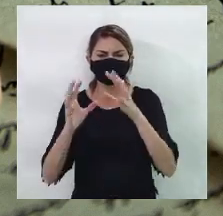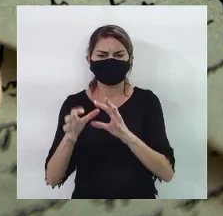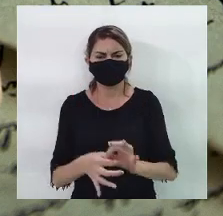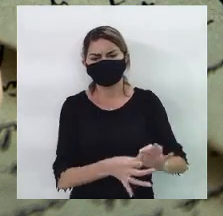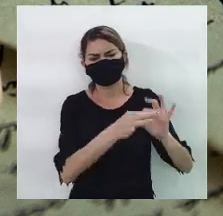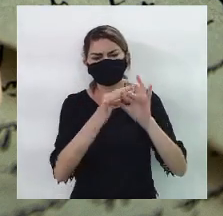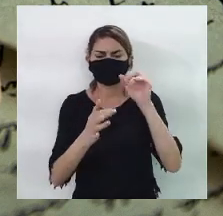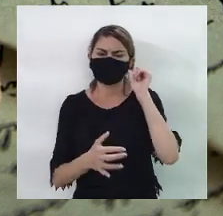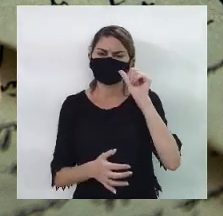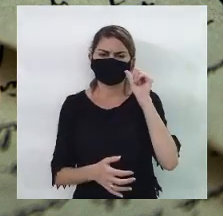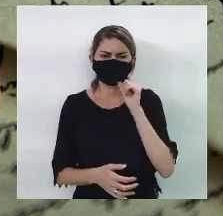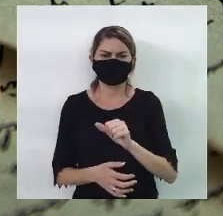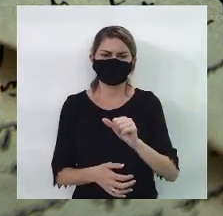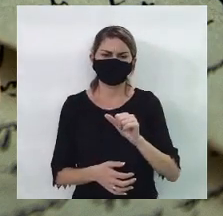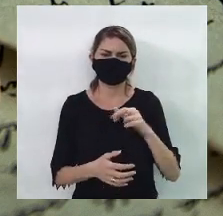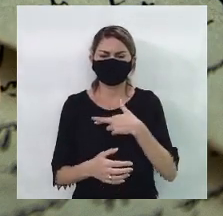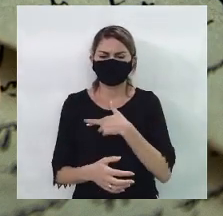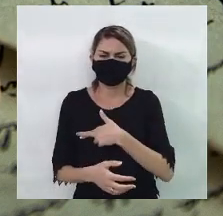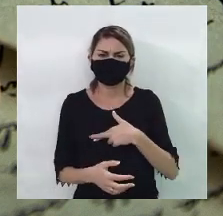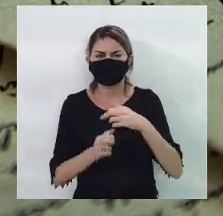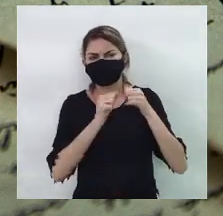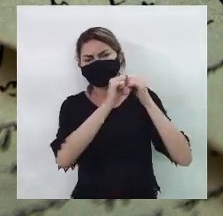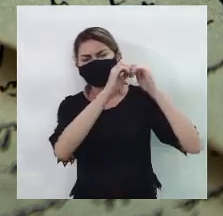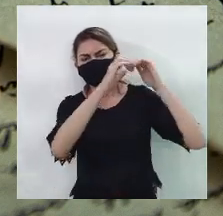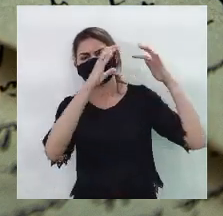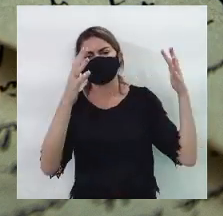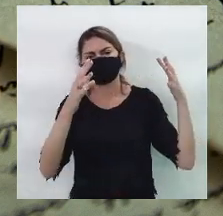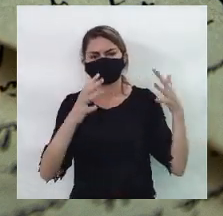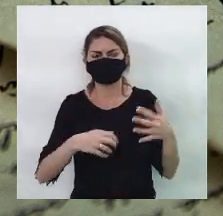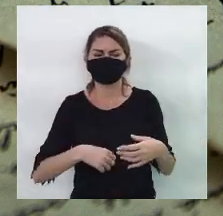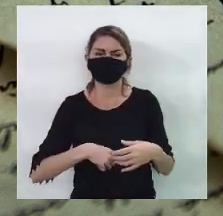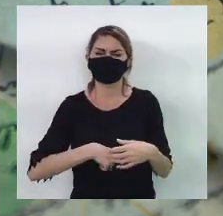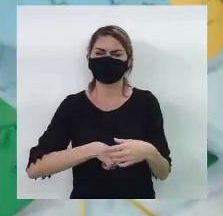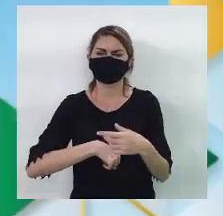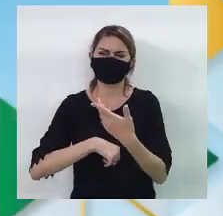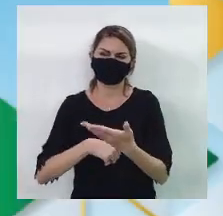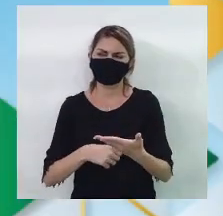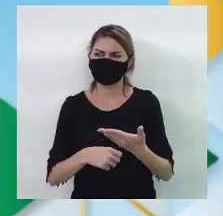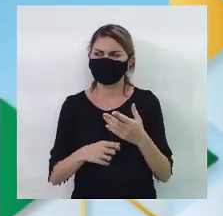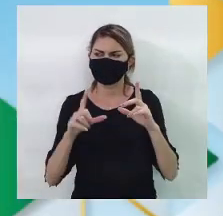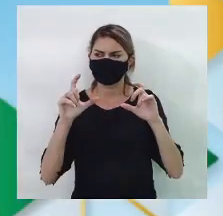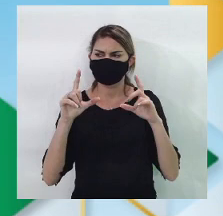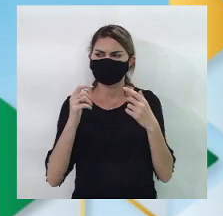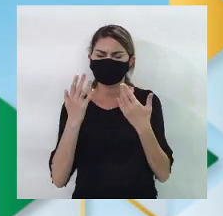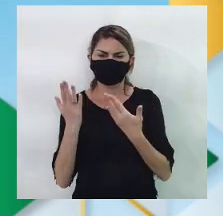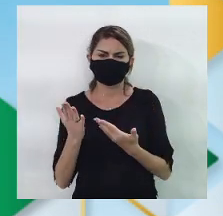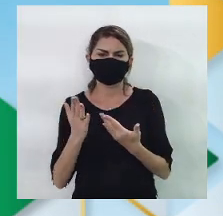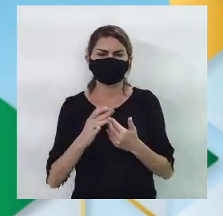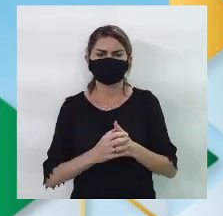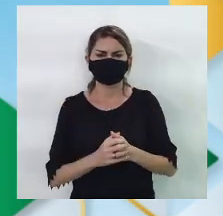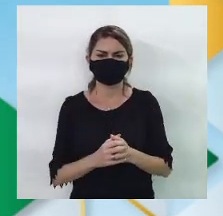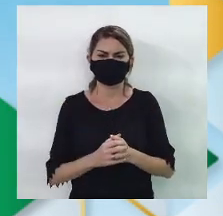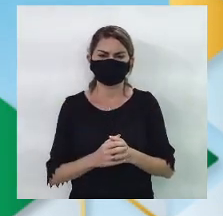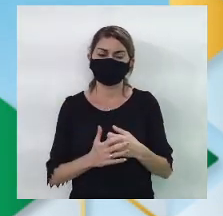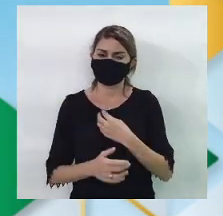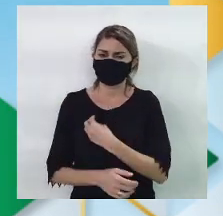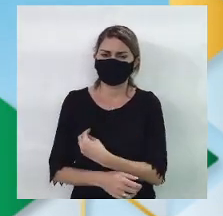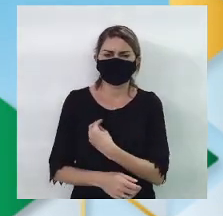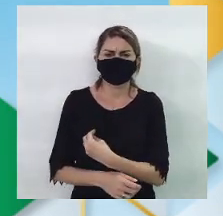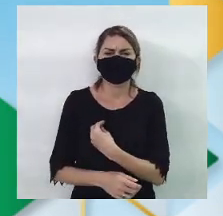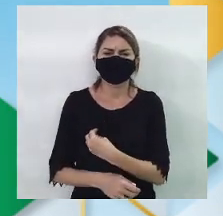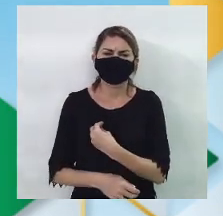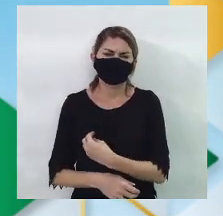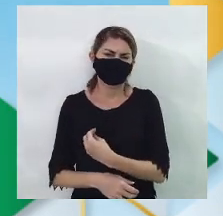e o romance ideológico, não é isso? Então aqui, olha aí na tela fotos dela, não é? É a vida.